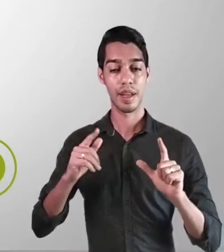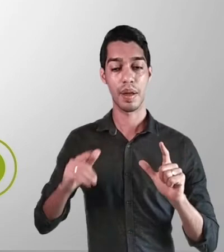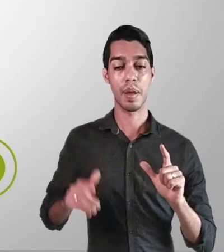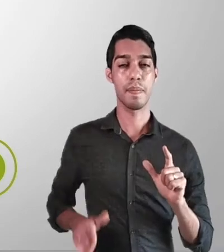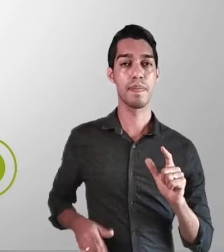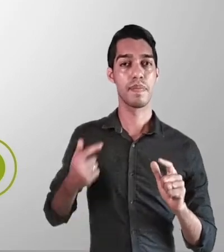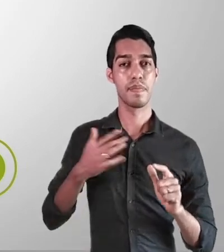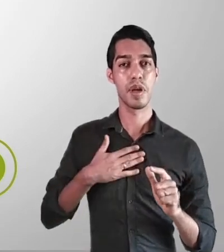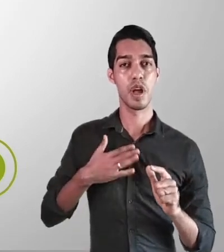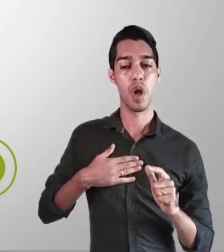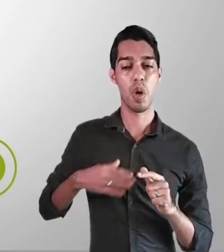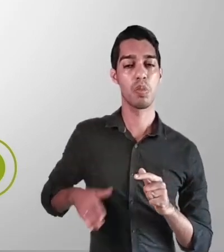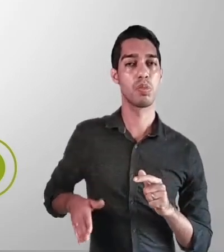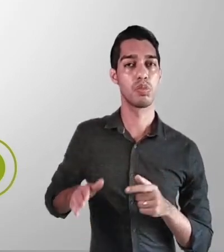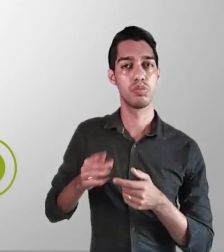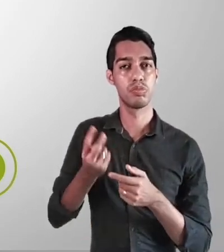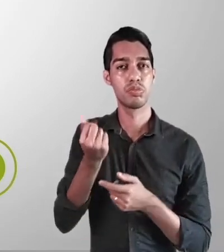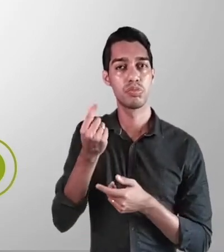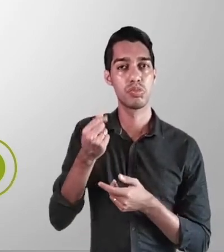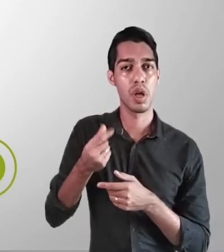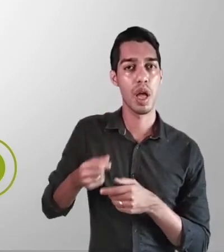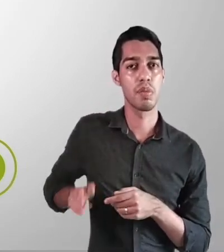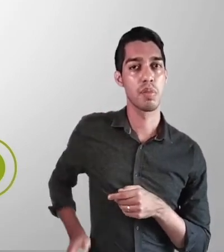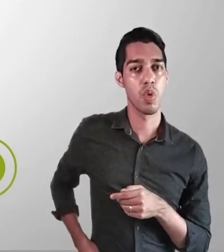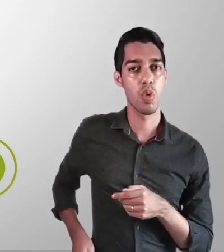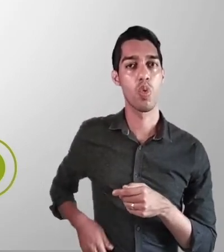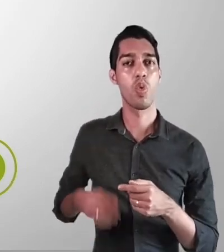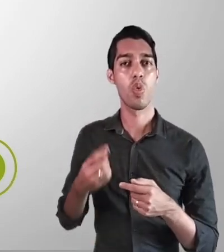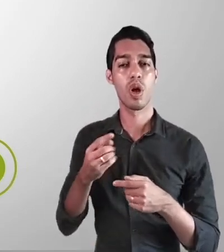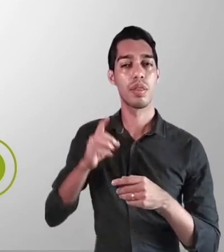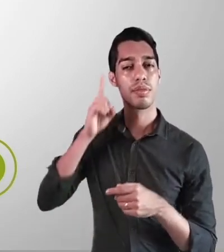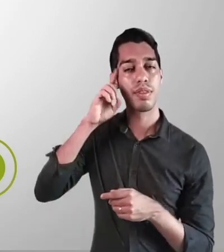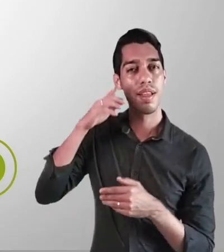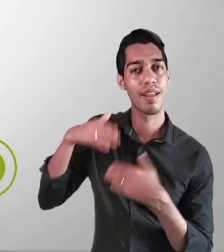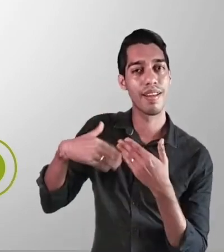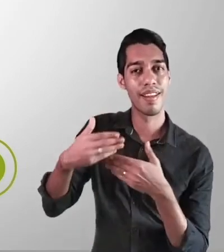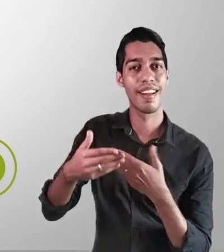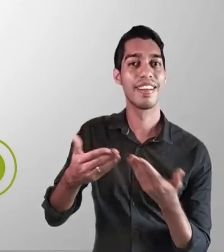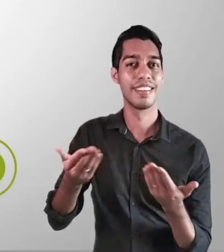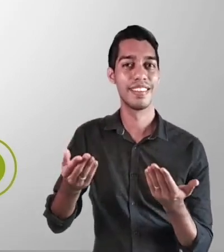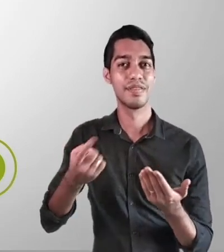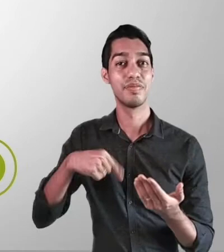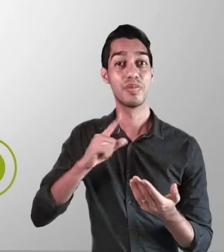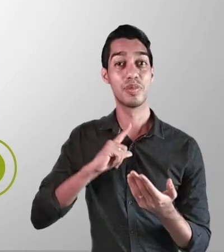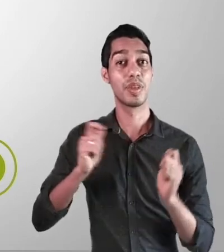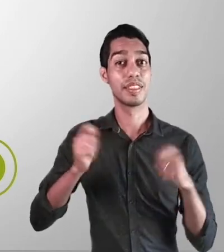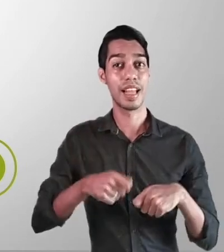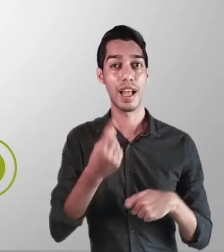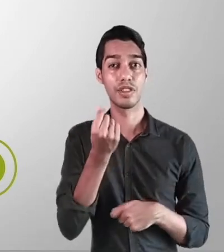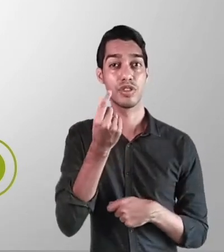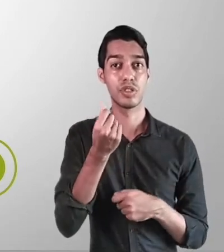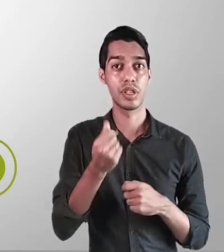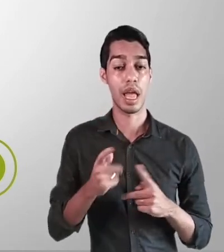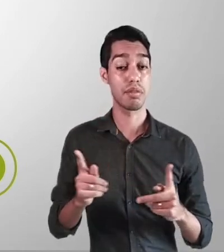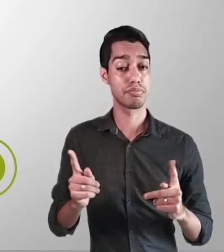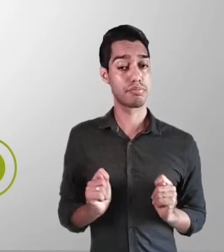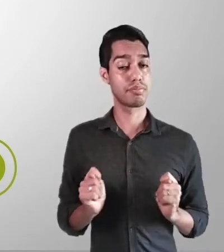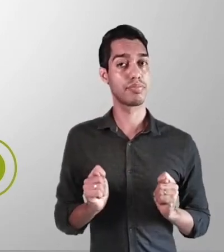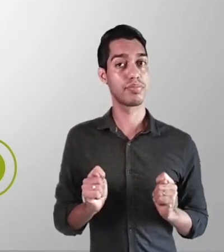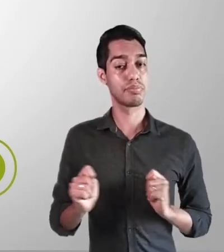sobre negociação de dívidas, como cortar gastos que às vezes são invisíveis, nós nem conseguimos enxergar esses gastos